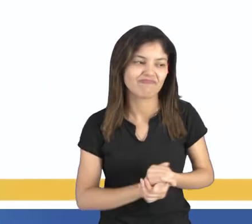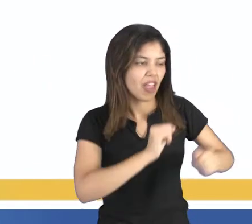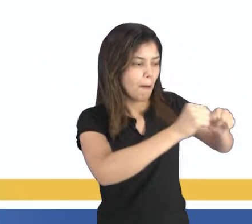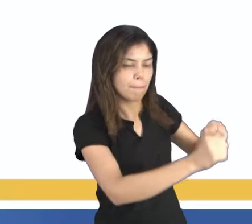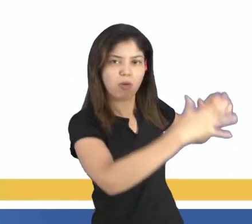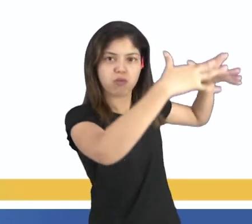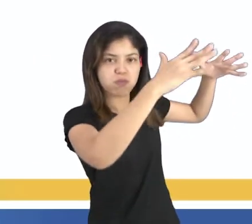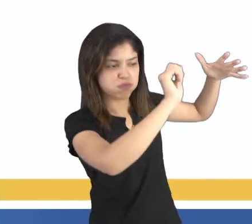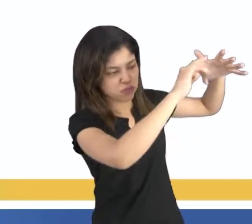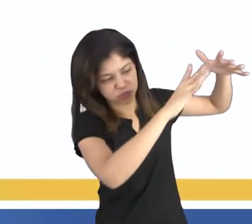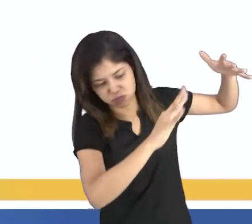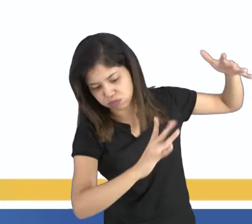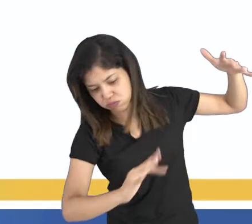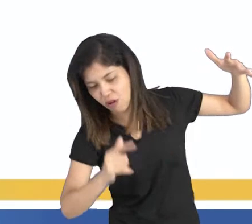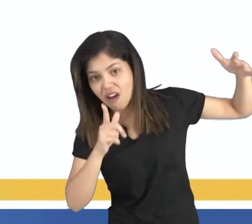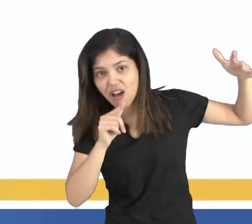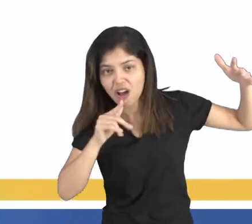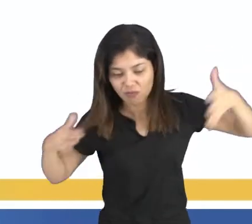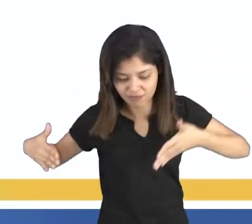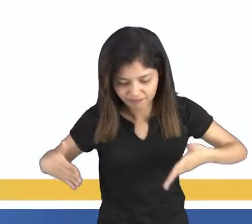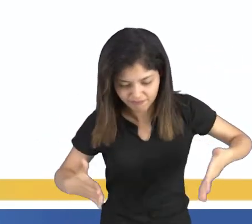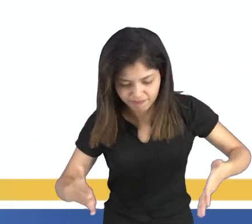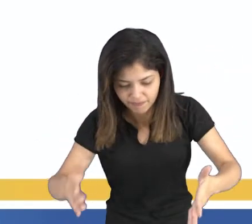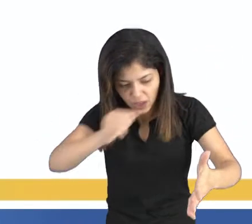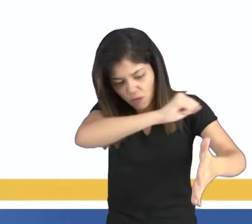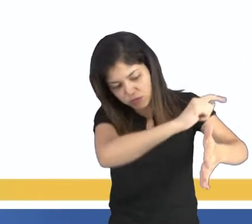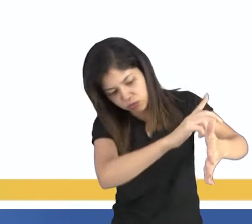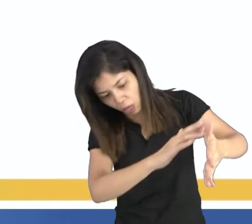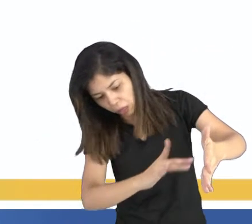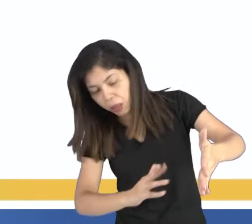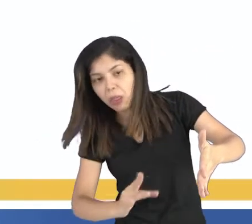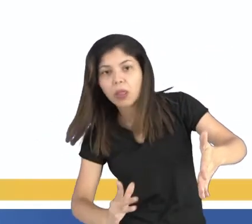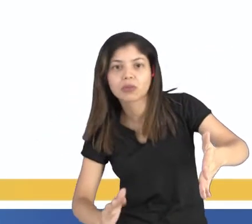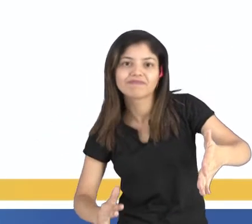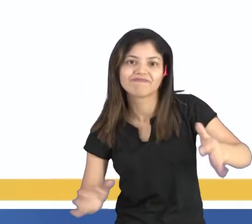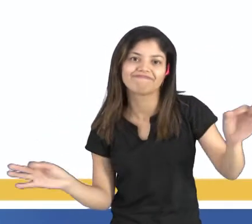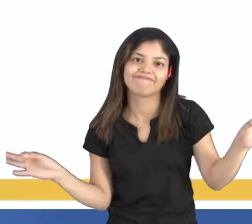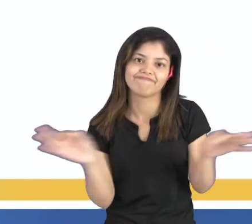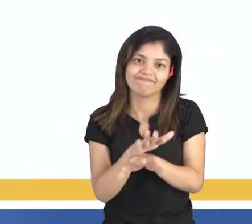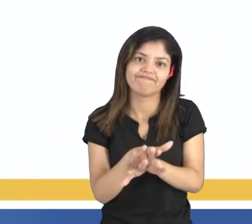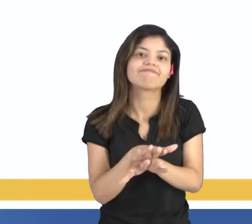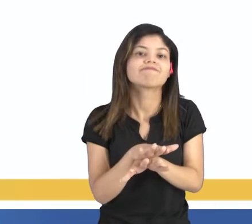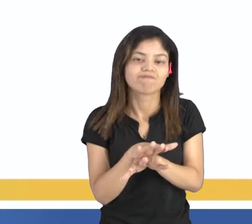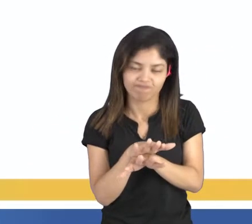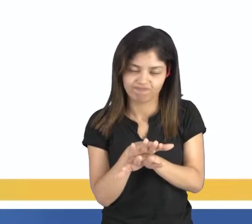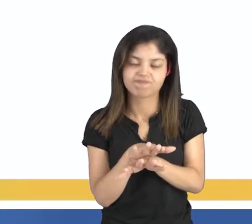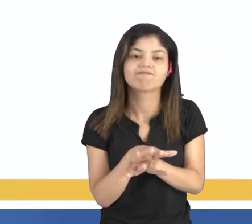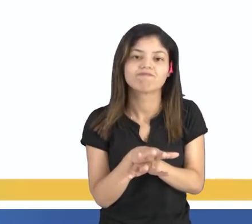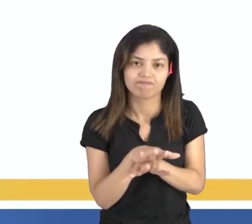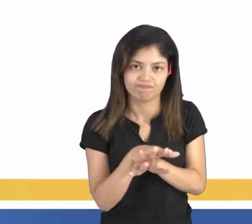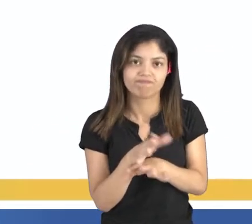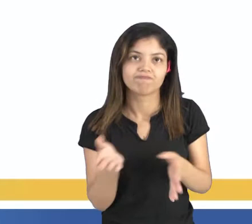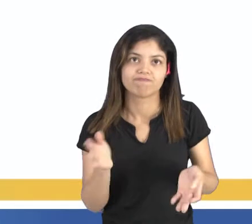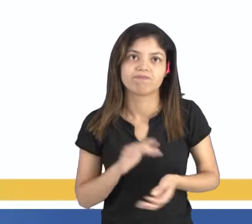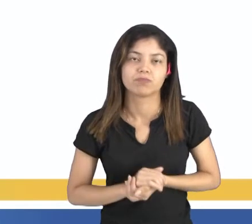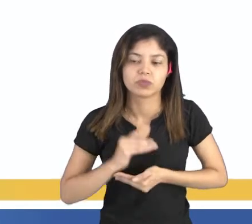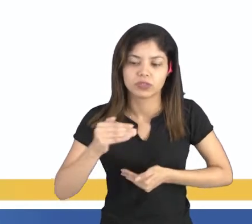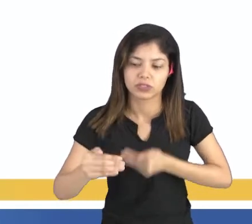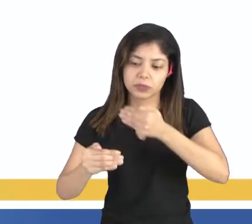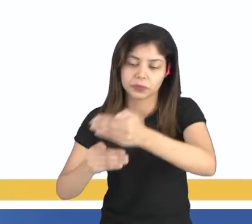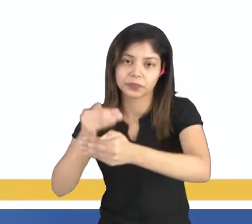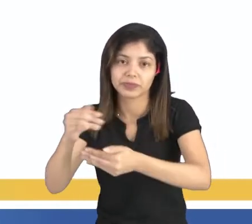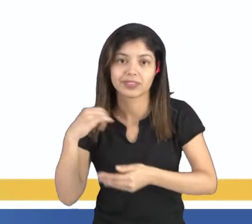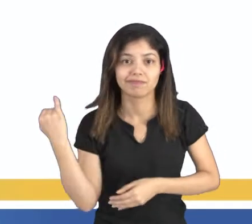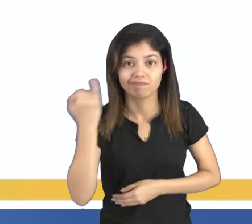essa barragem e esse é o resultado que trouxe sérios problemas para toda a população ao longo desse